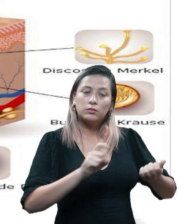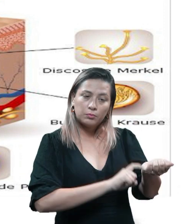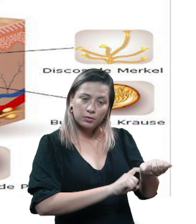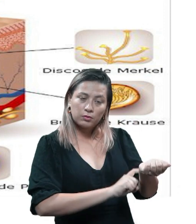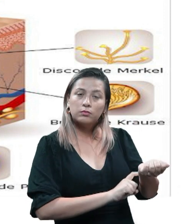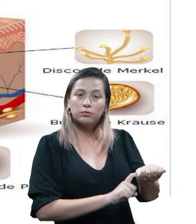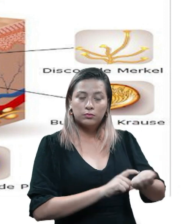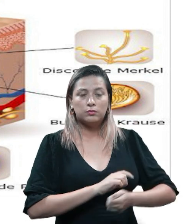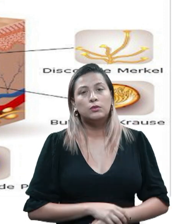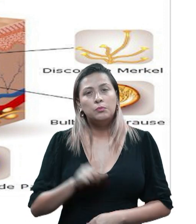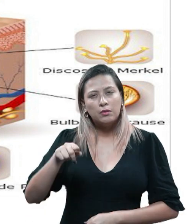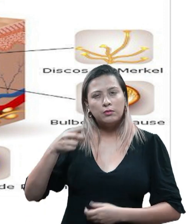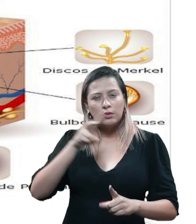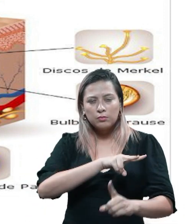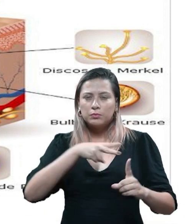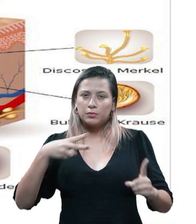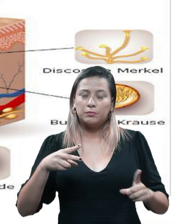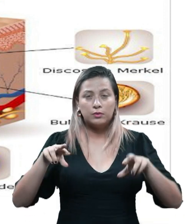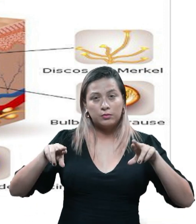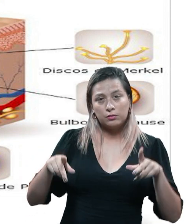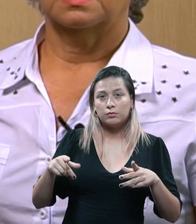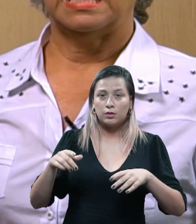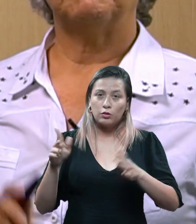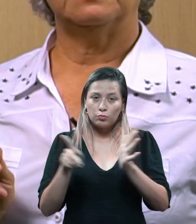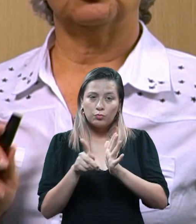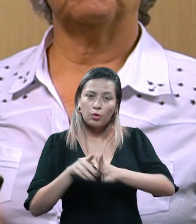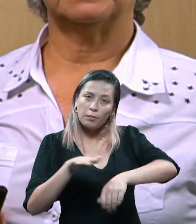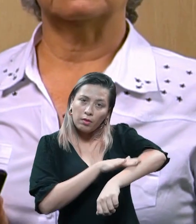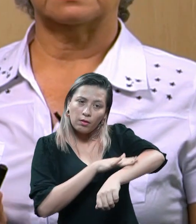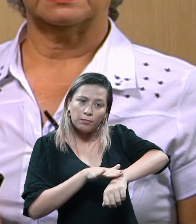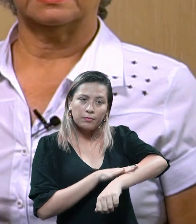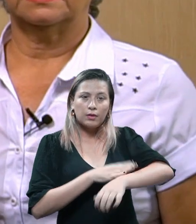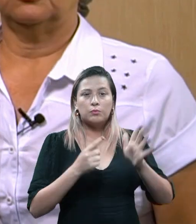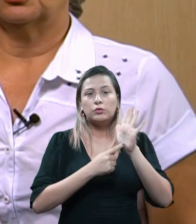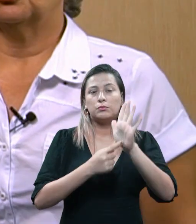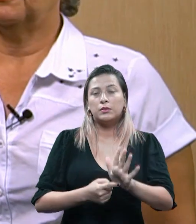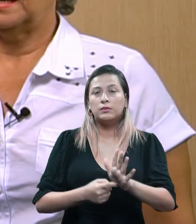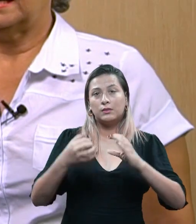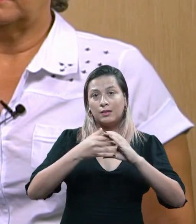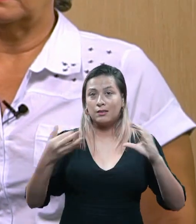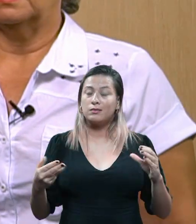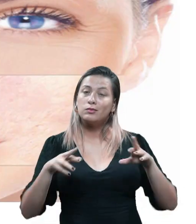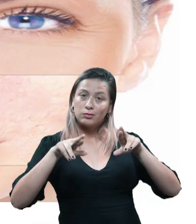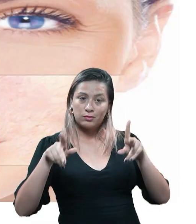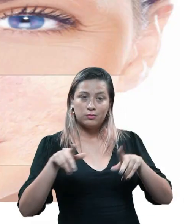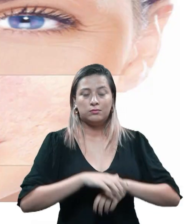vocês tenham uma outra visão delas na pele. A pele pode apresentar características